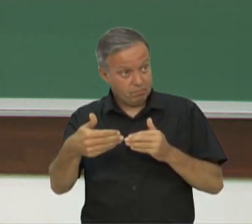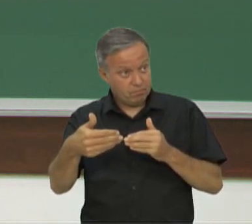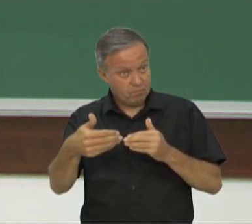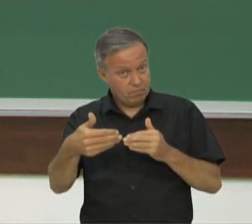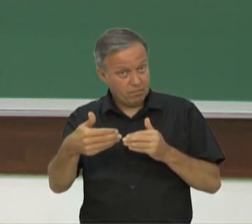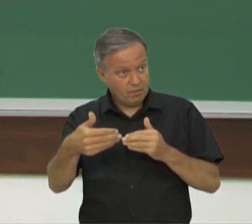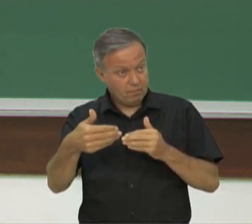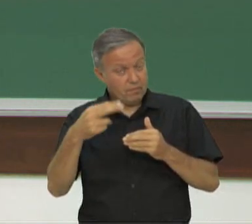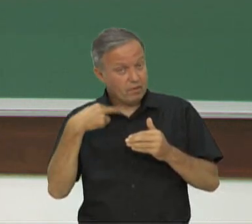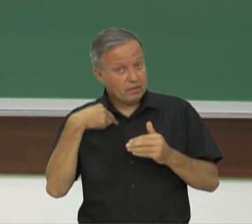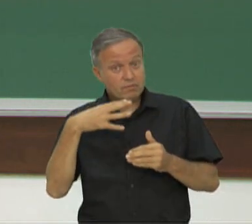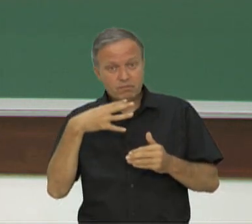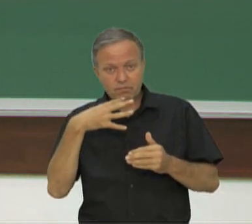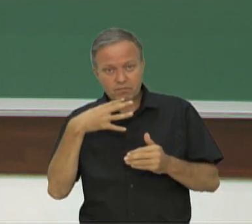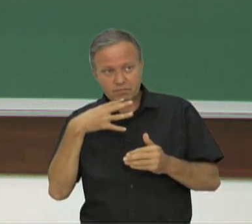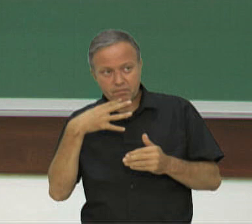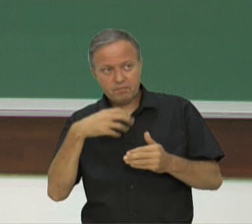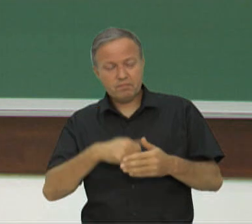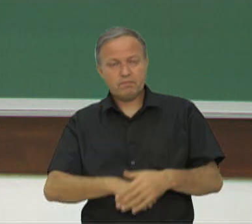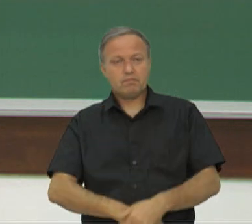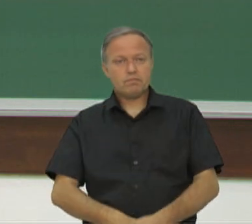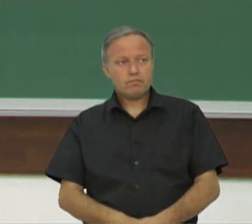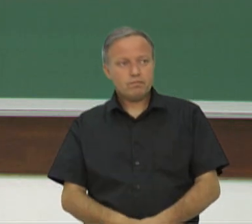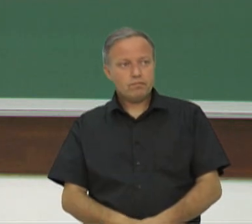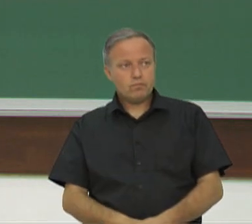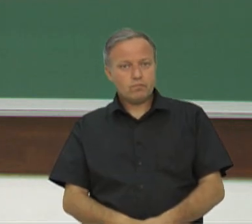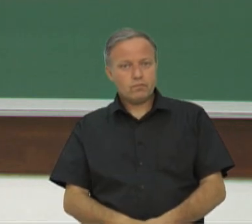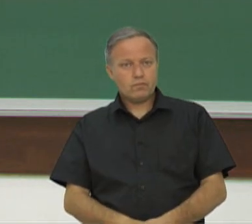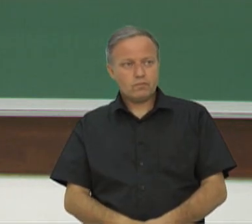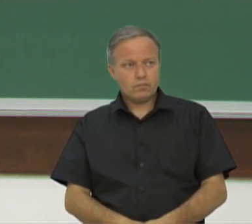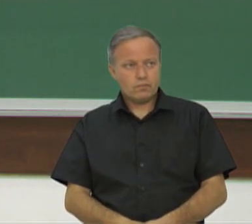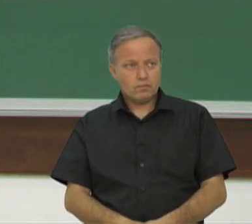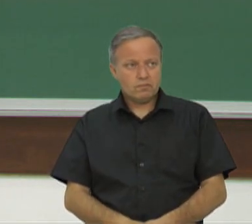de arte aí que a gente pode considerar como efêmera? Vamos ver?